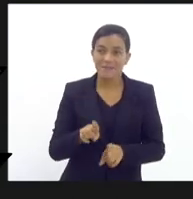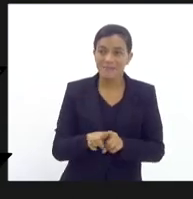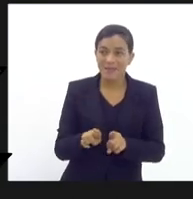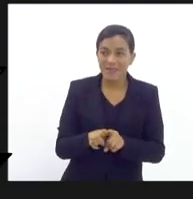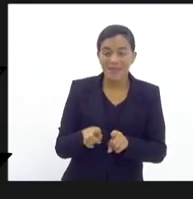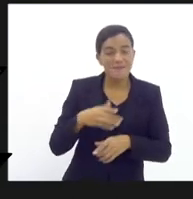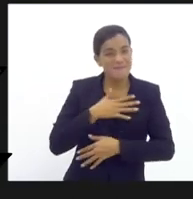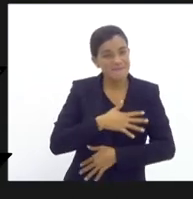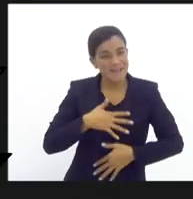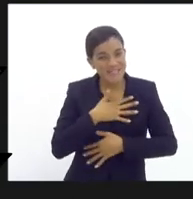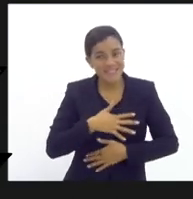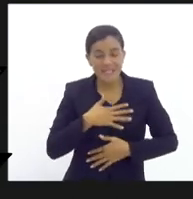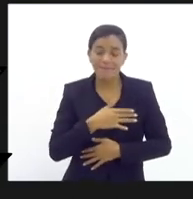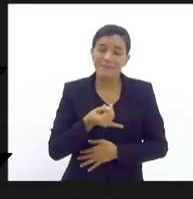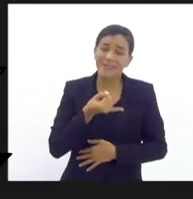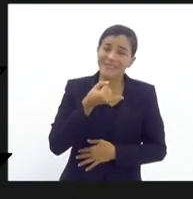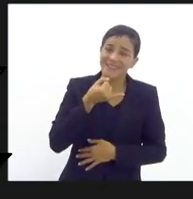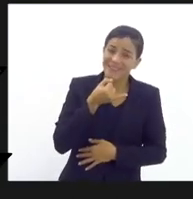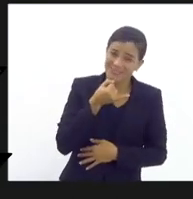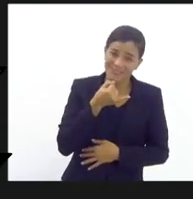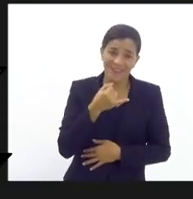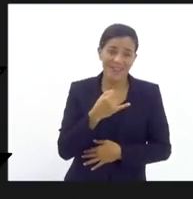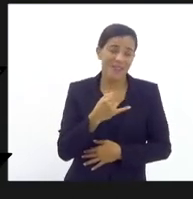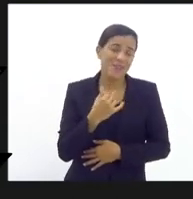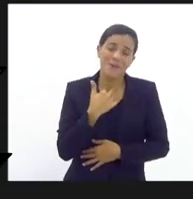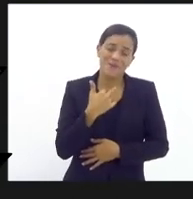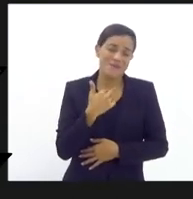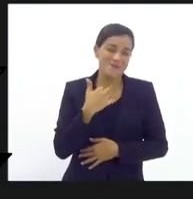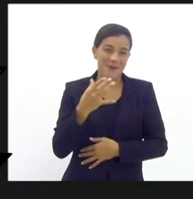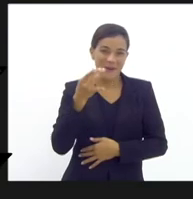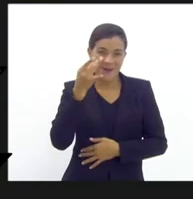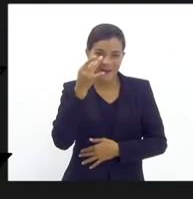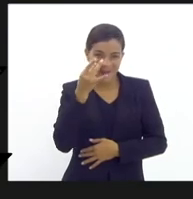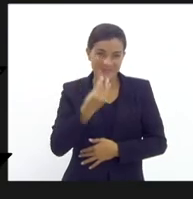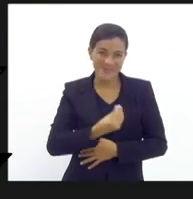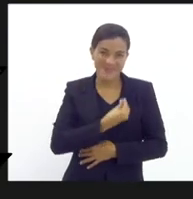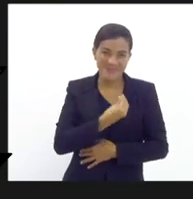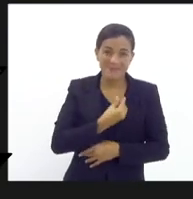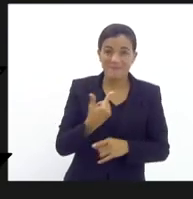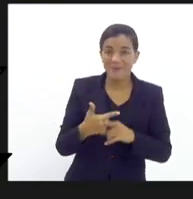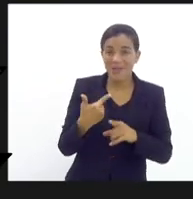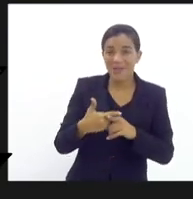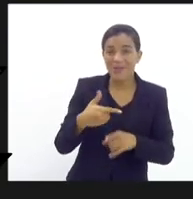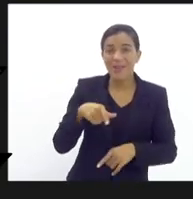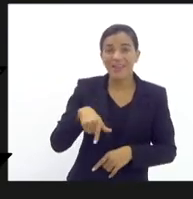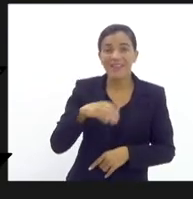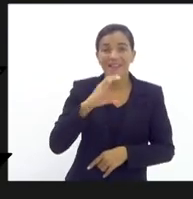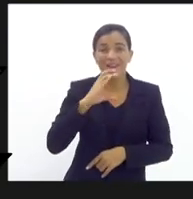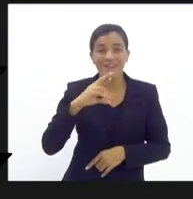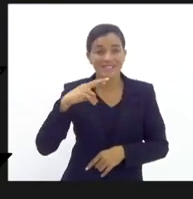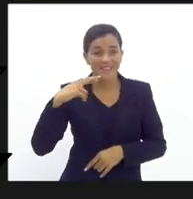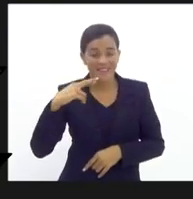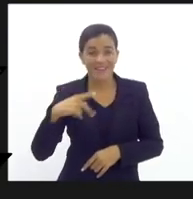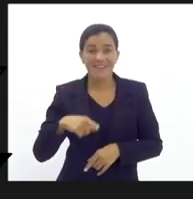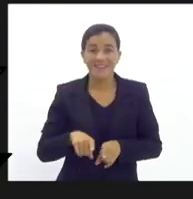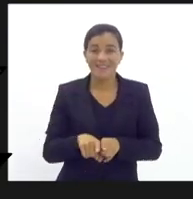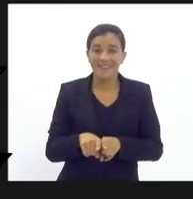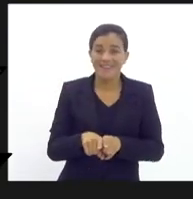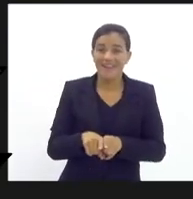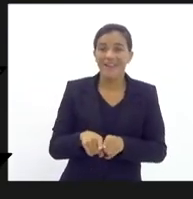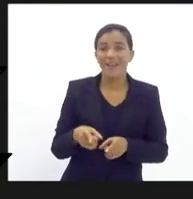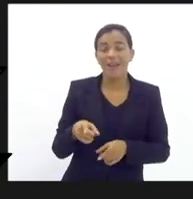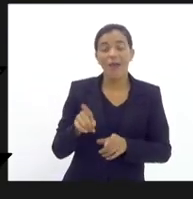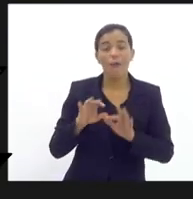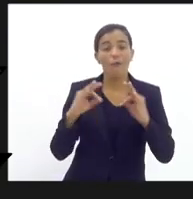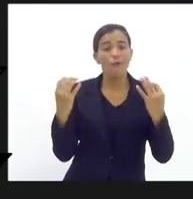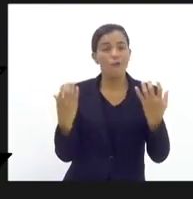está aqui com vocês Infelizmente não posso estar presencialmente porque estou aqui na Costa Rica acompanhando o processo de quito né que é